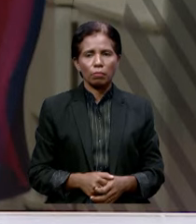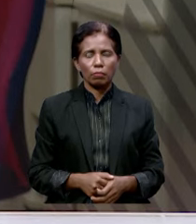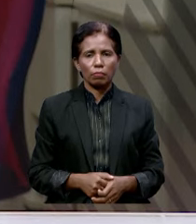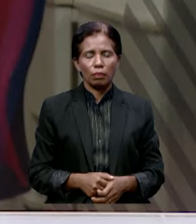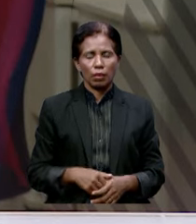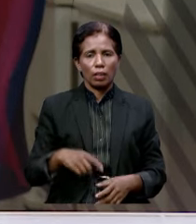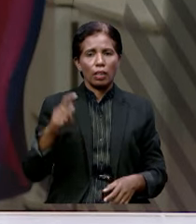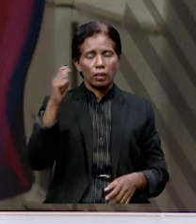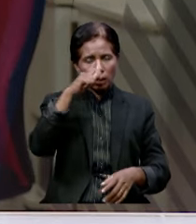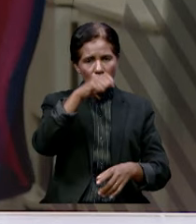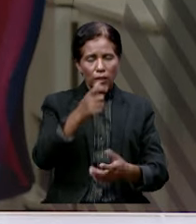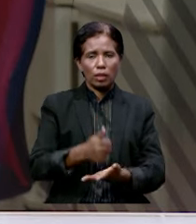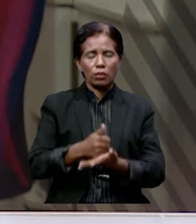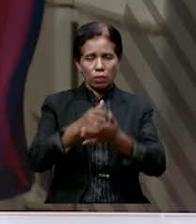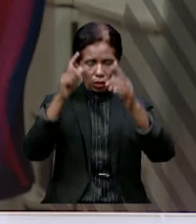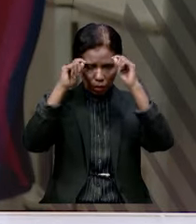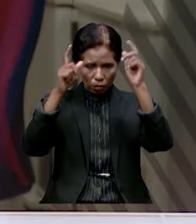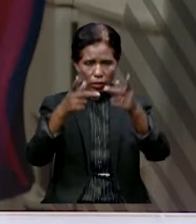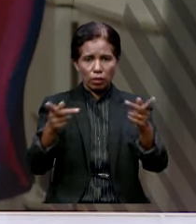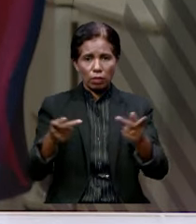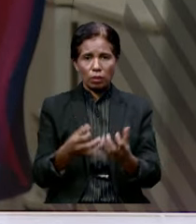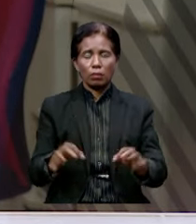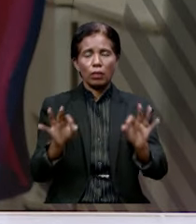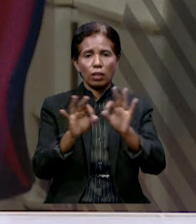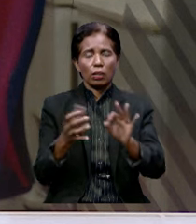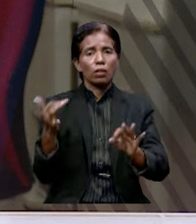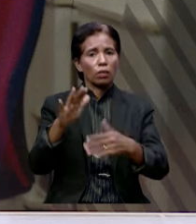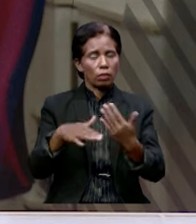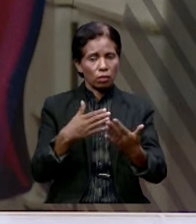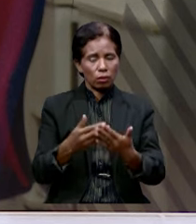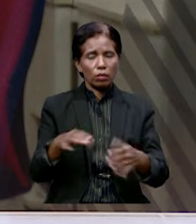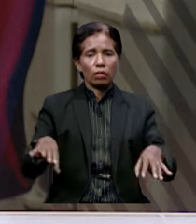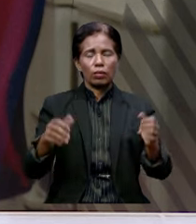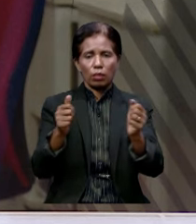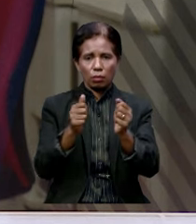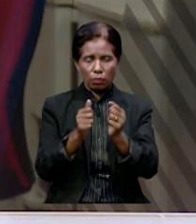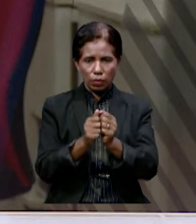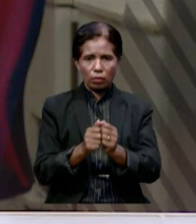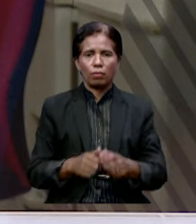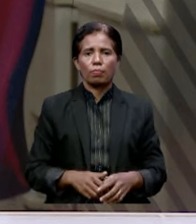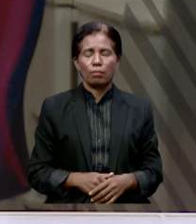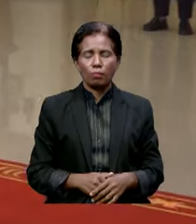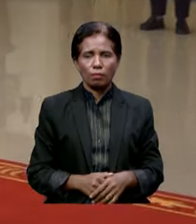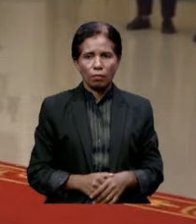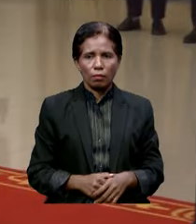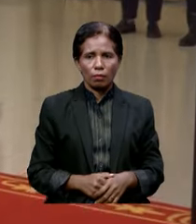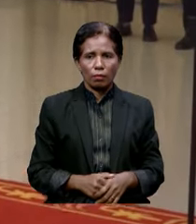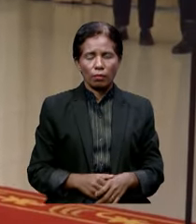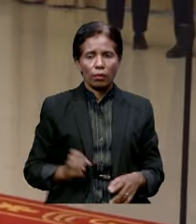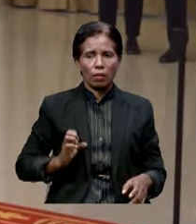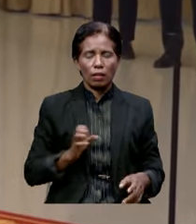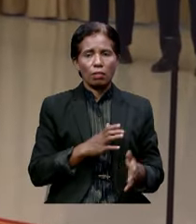Tailândia se ajuda Timor-Leste e a área importante Sira, onde reforça a cooperação bilateral. Embaixador